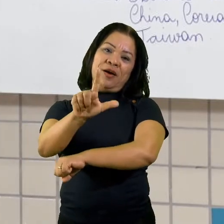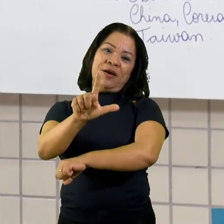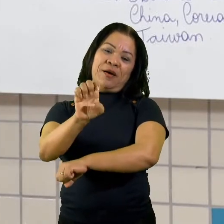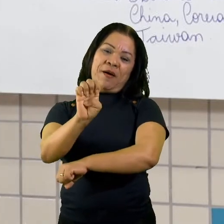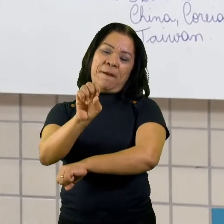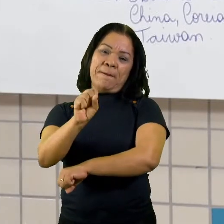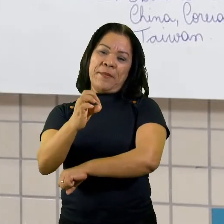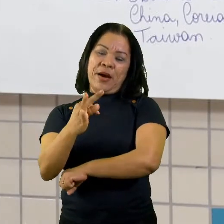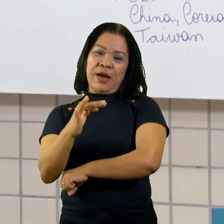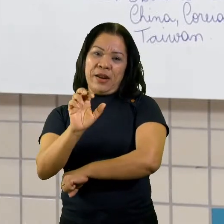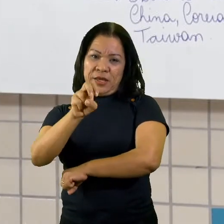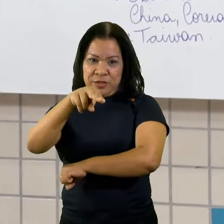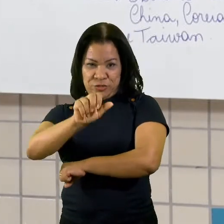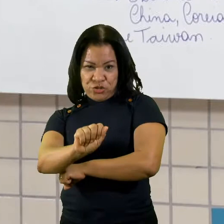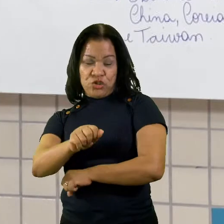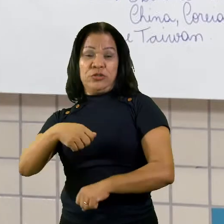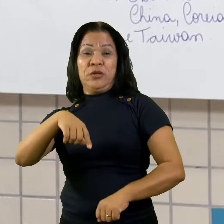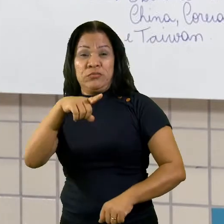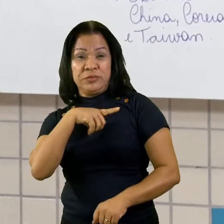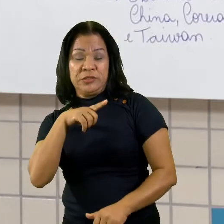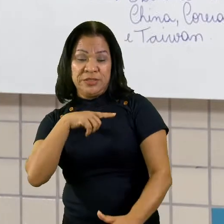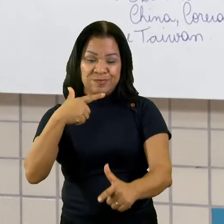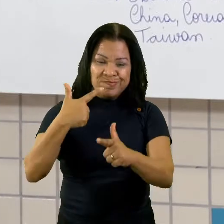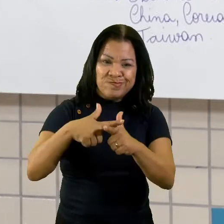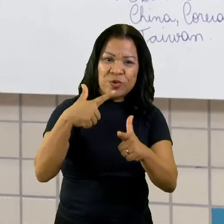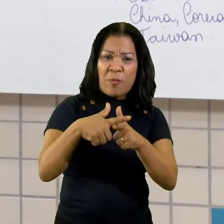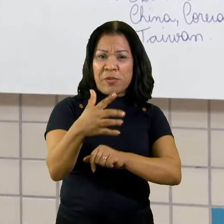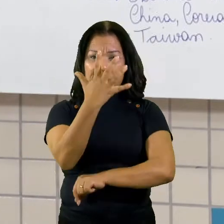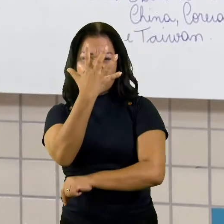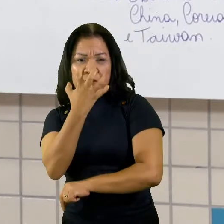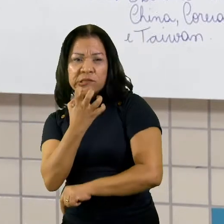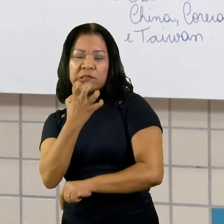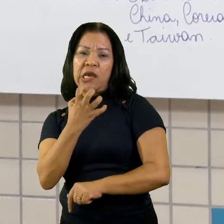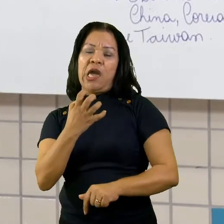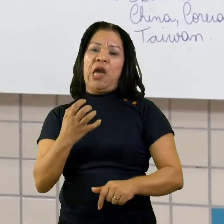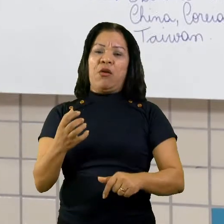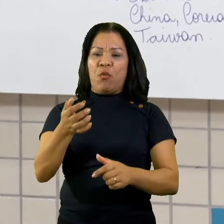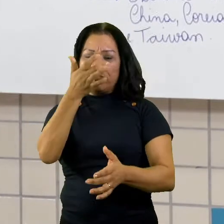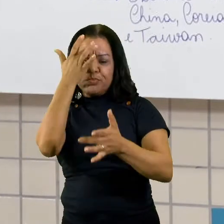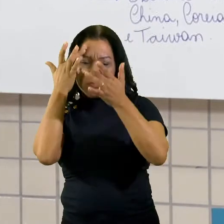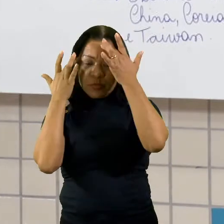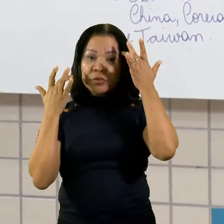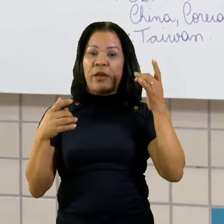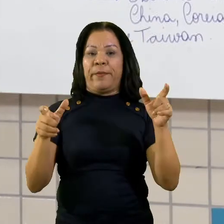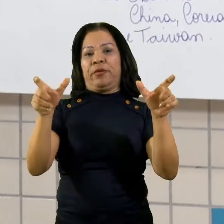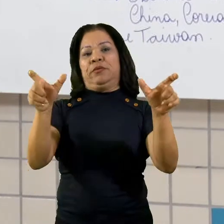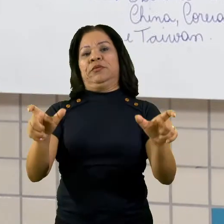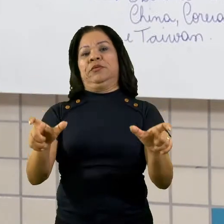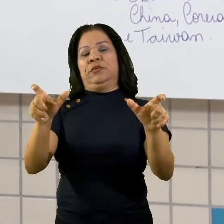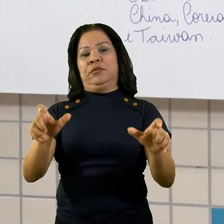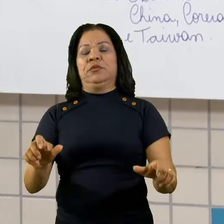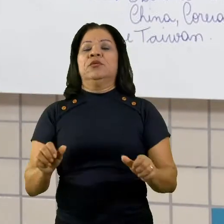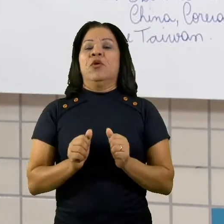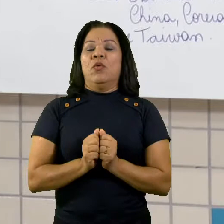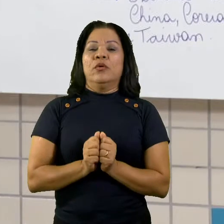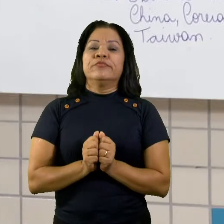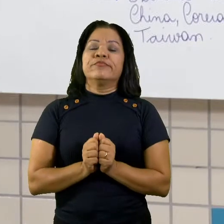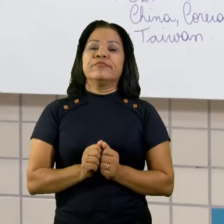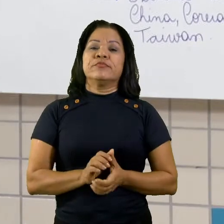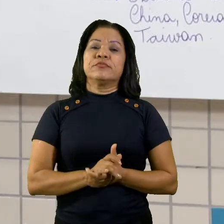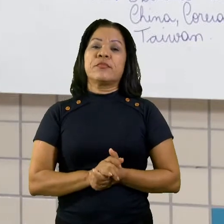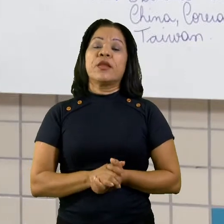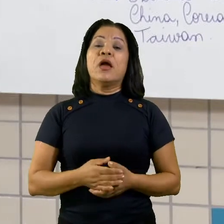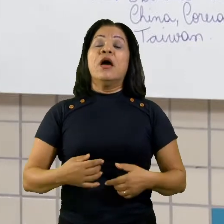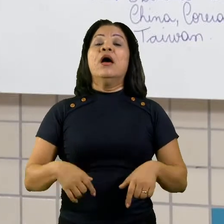ali uma batalha, um problema seríssimo entre os árabes e os judeus que vivem naquela região. Um